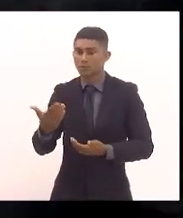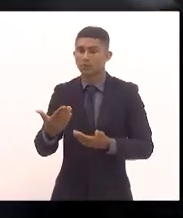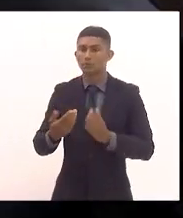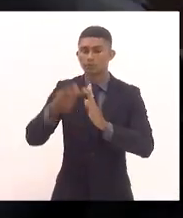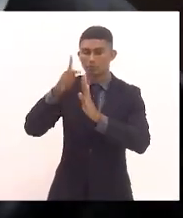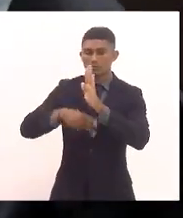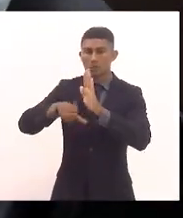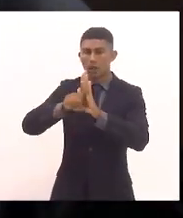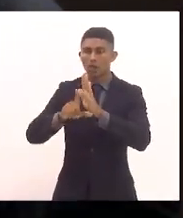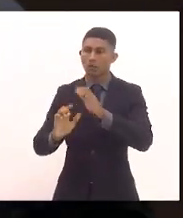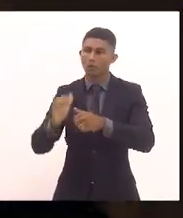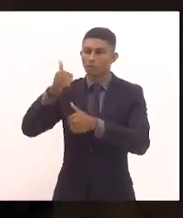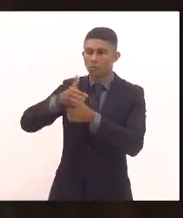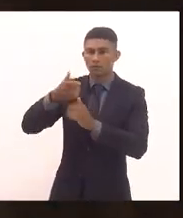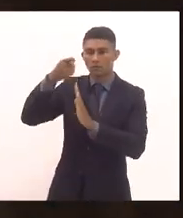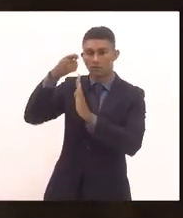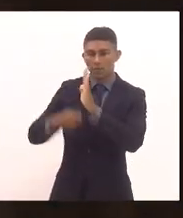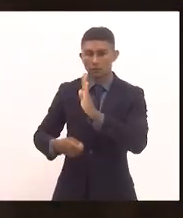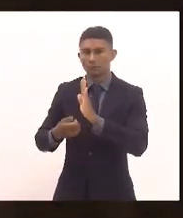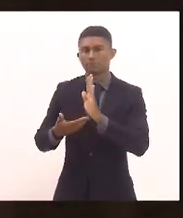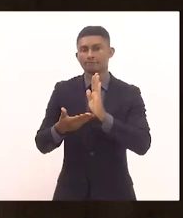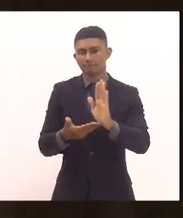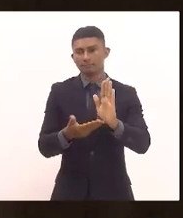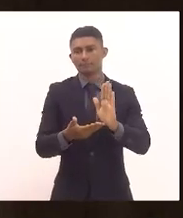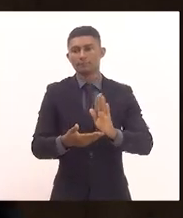substitutivo, solicitando a forma final de redação.